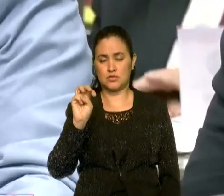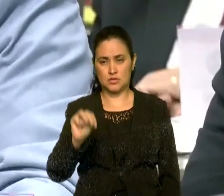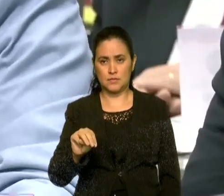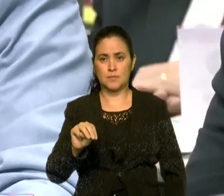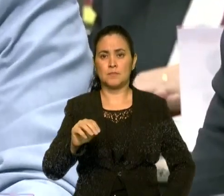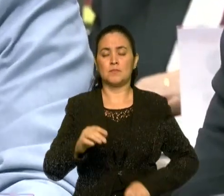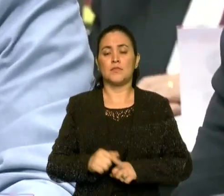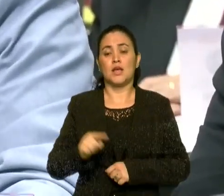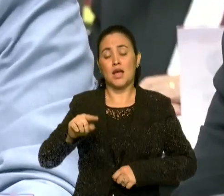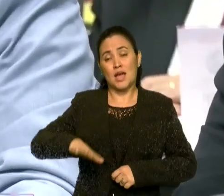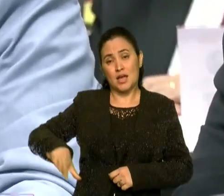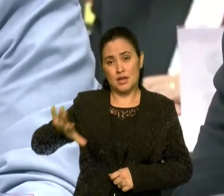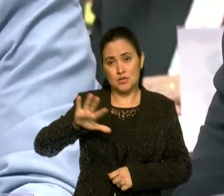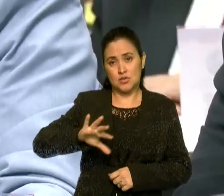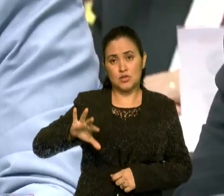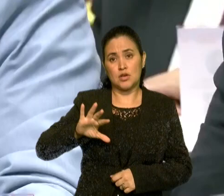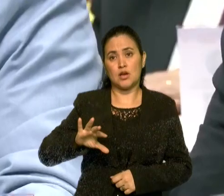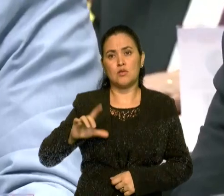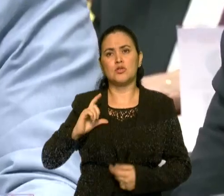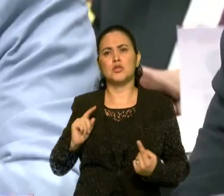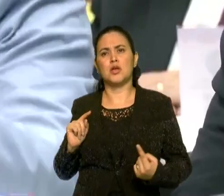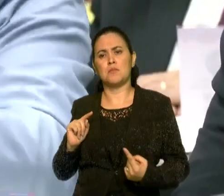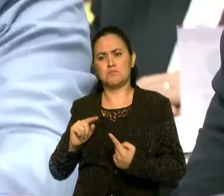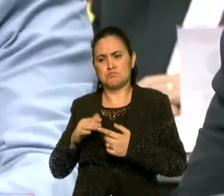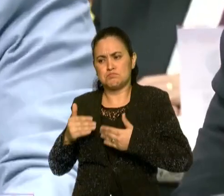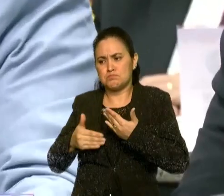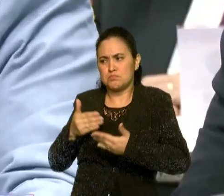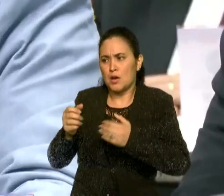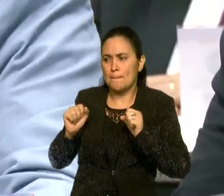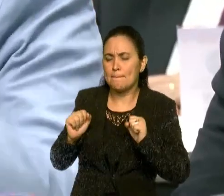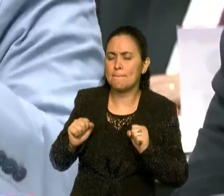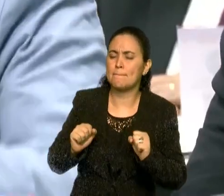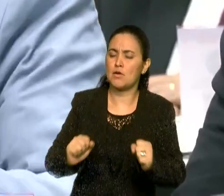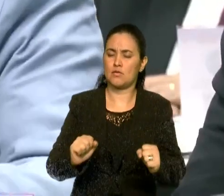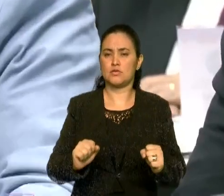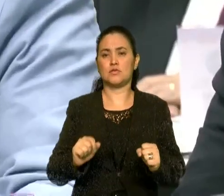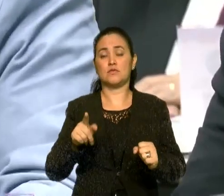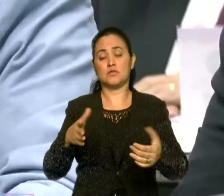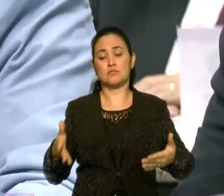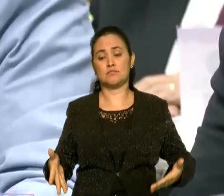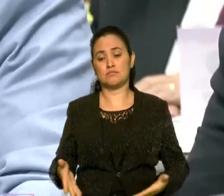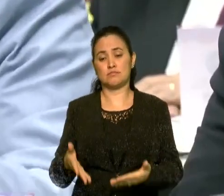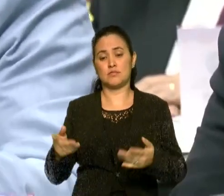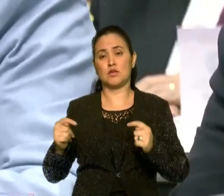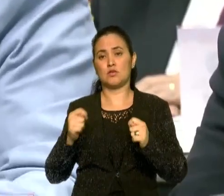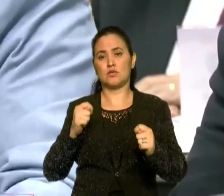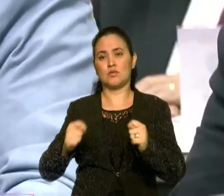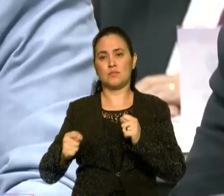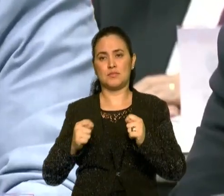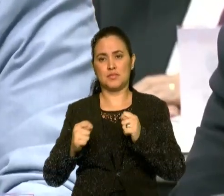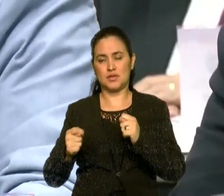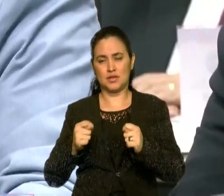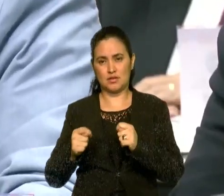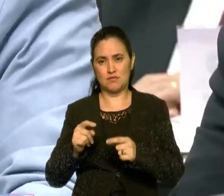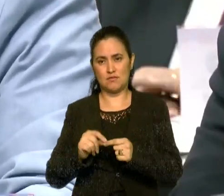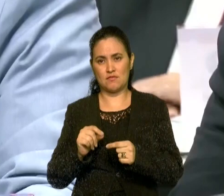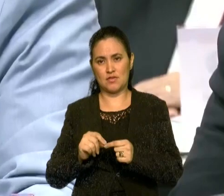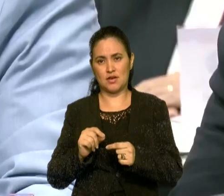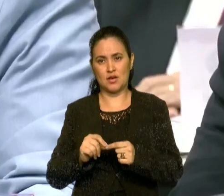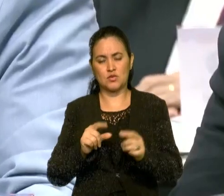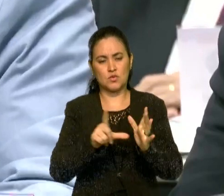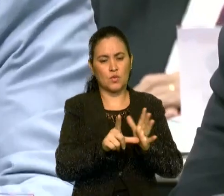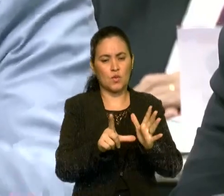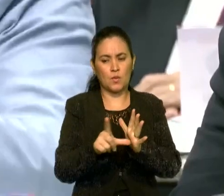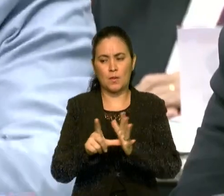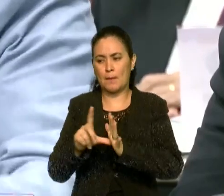distrito industrial aqui em Caxias, você que também fomenta a economia, quando você coloca esse shopping da gente, você está